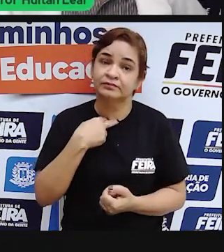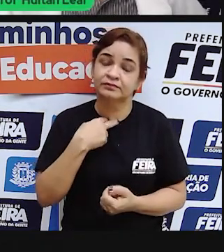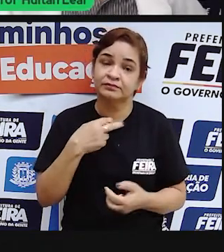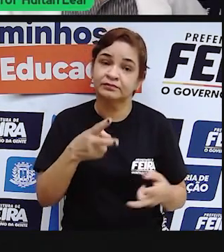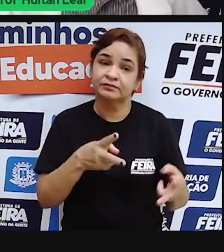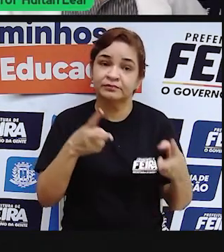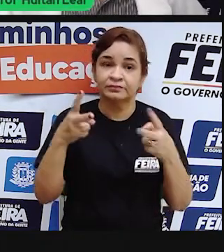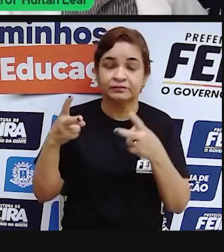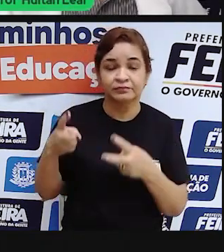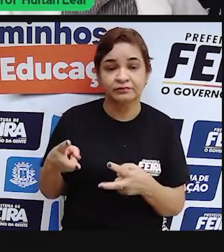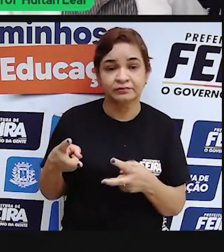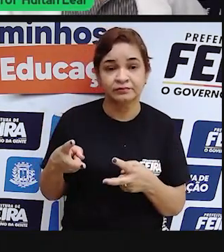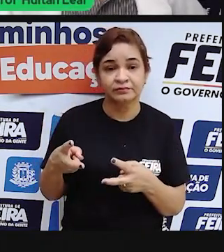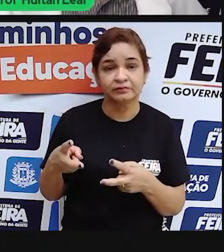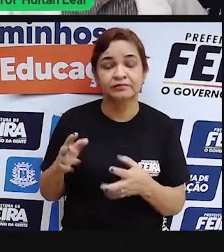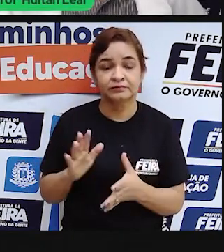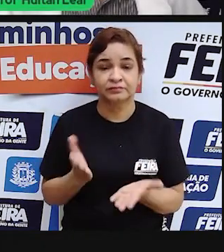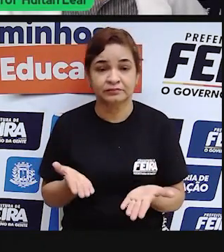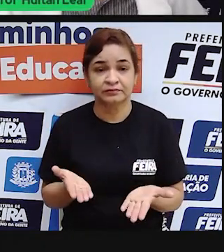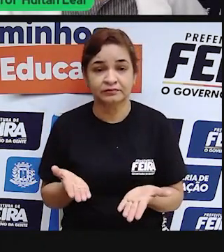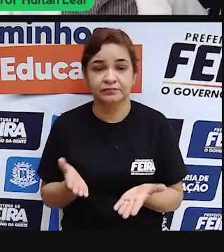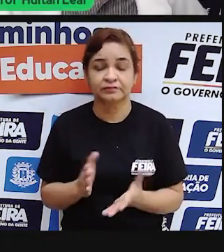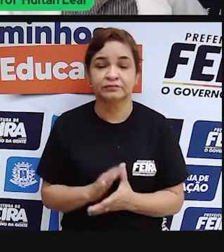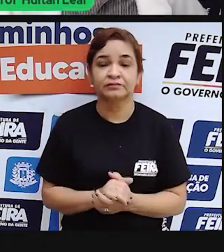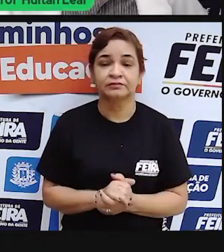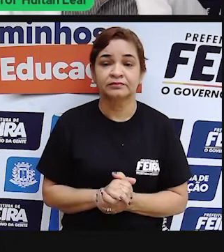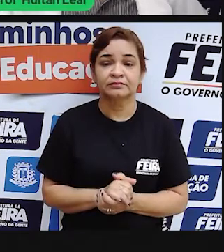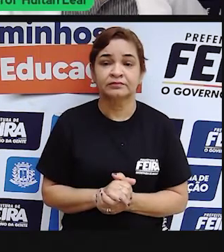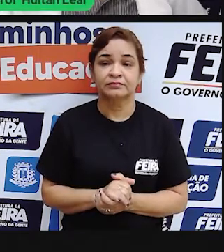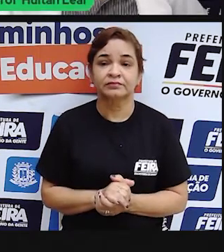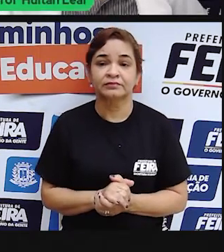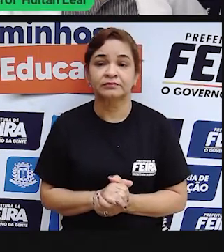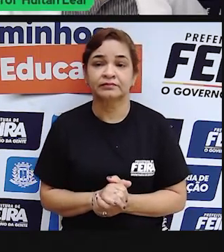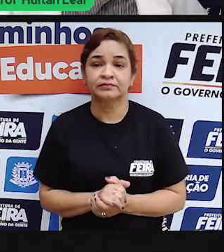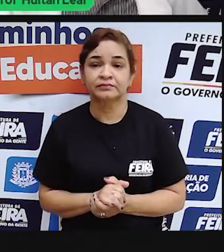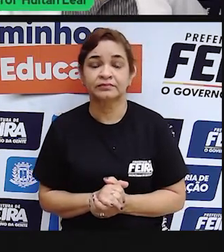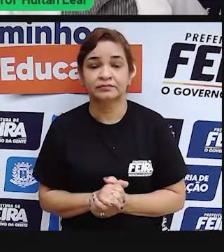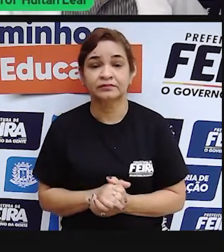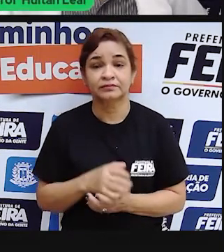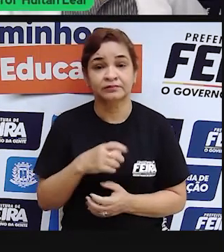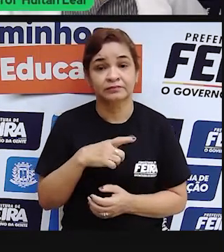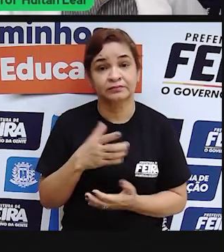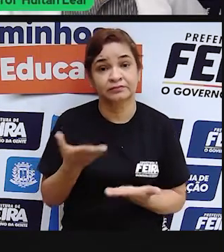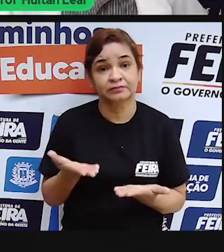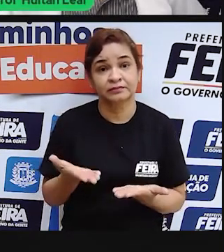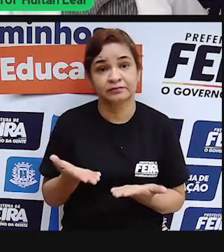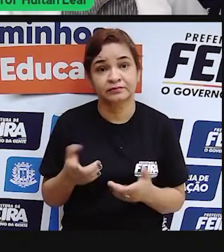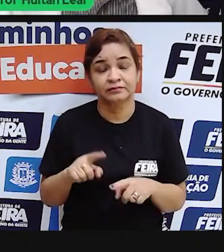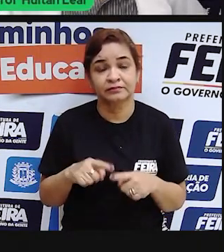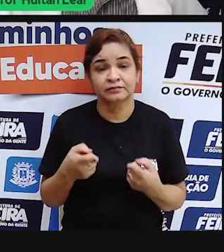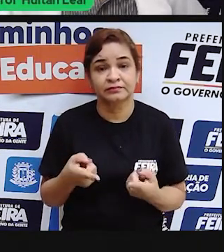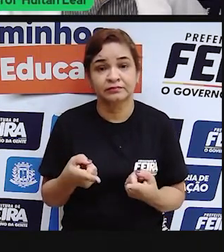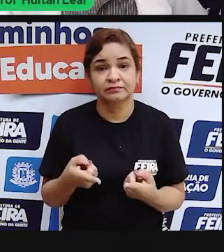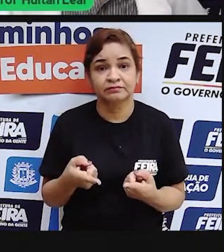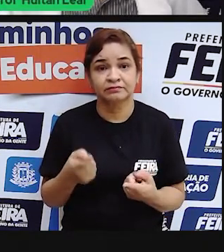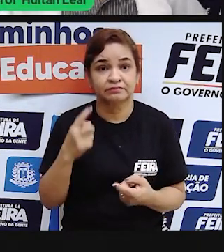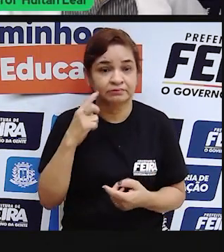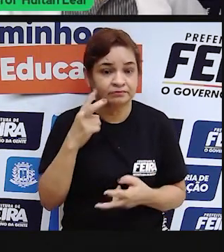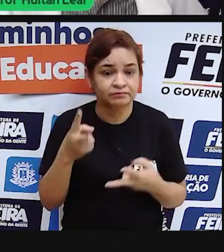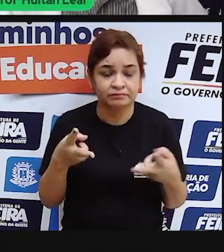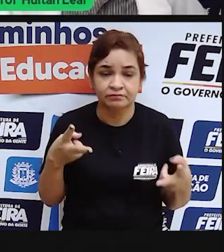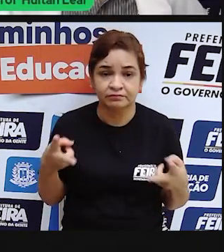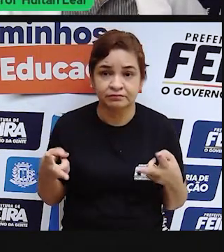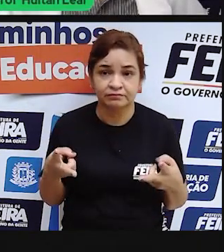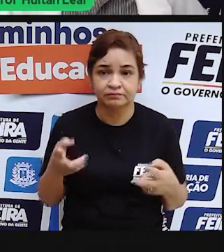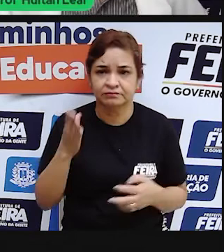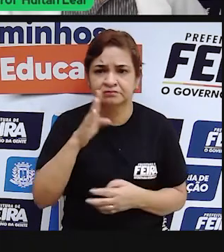do ano. Uma parte do ano, o mês de abril. Então, sabemos que existe, mas ele não é uma coisa material.